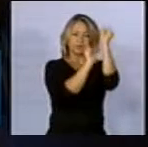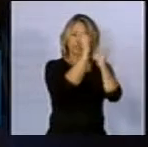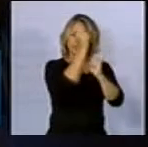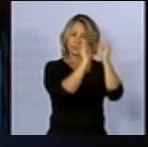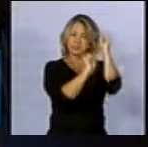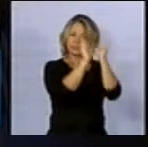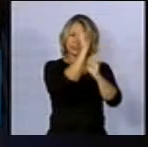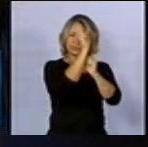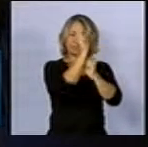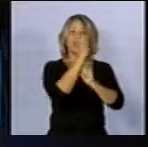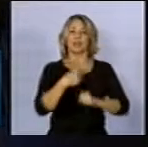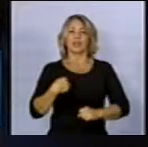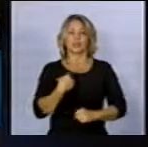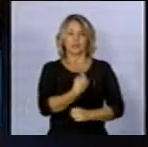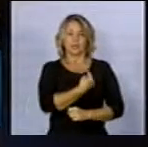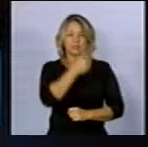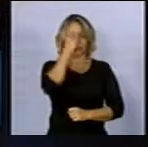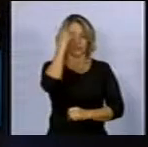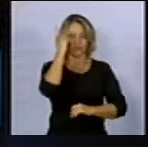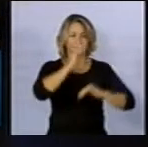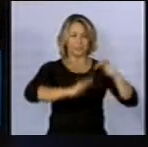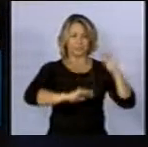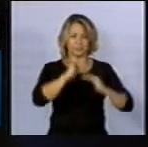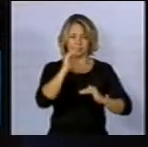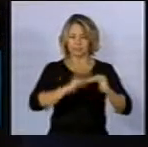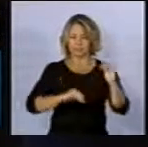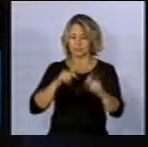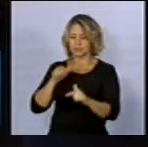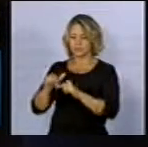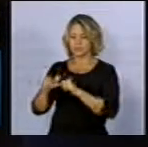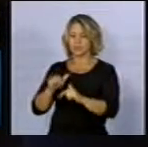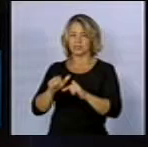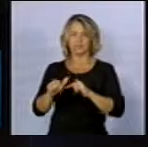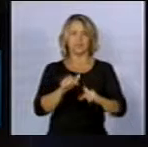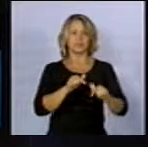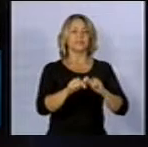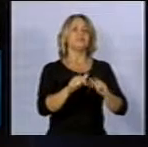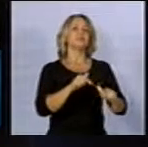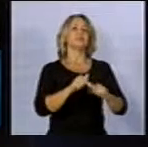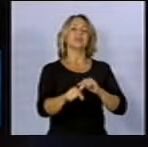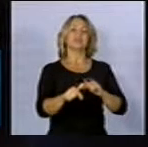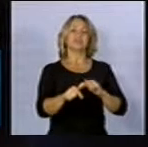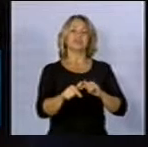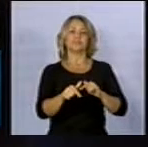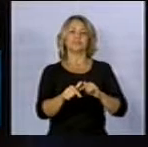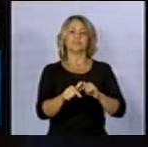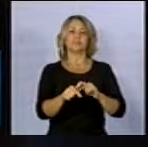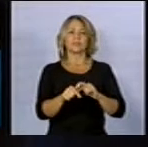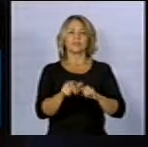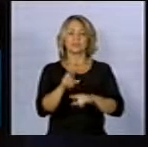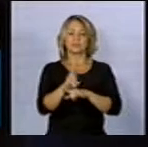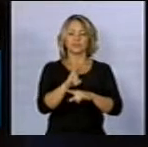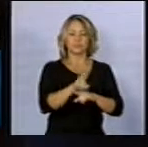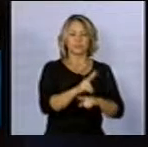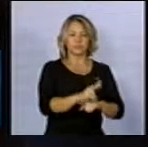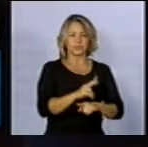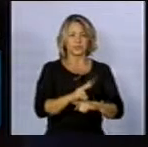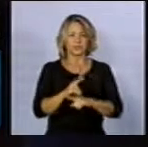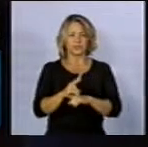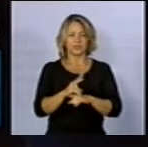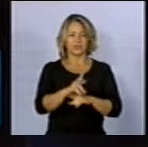eh nossos profissionais trabalham eh na condição de supervisores da